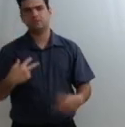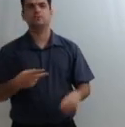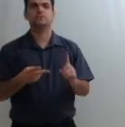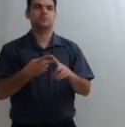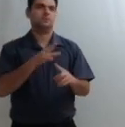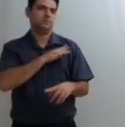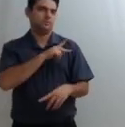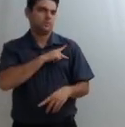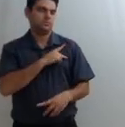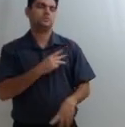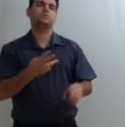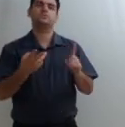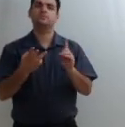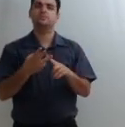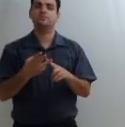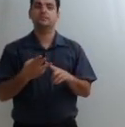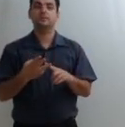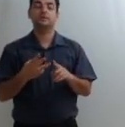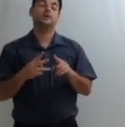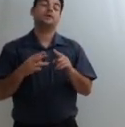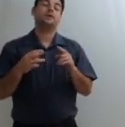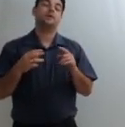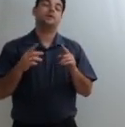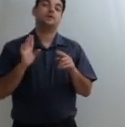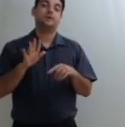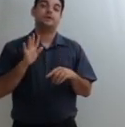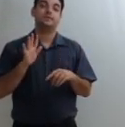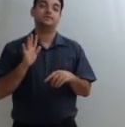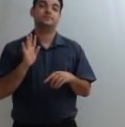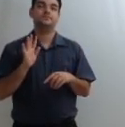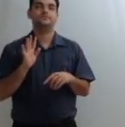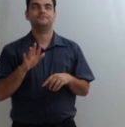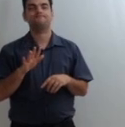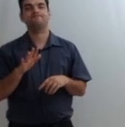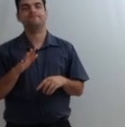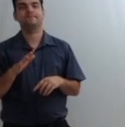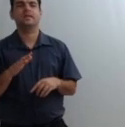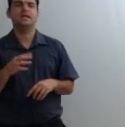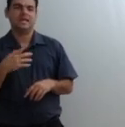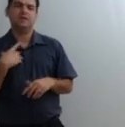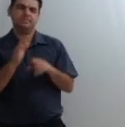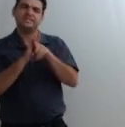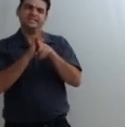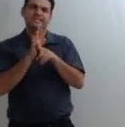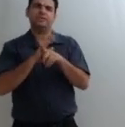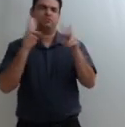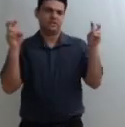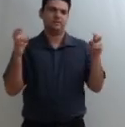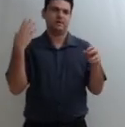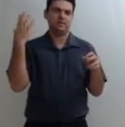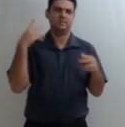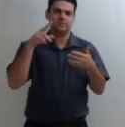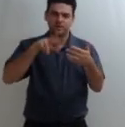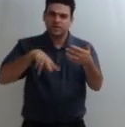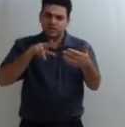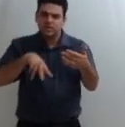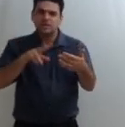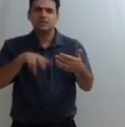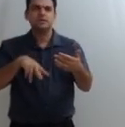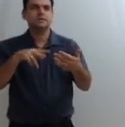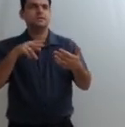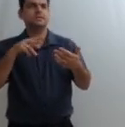Luísa, eu já havia examinado com detalhe esse voto